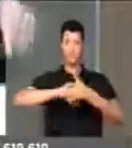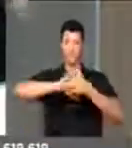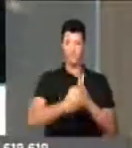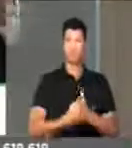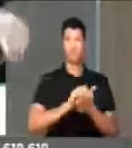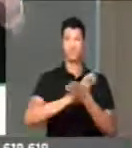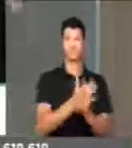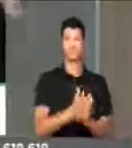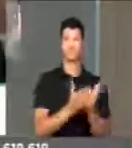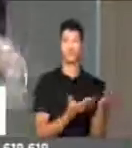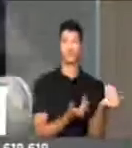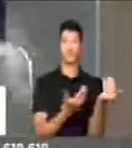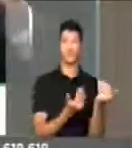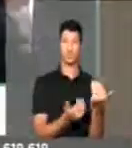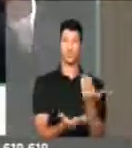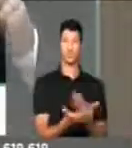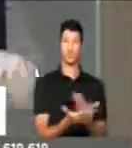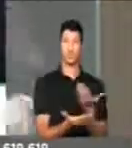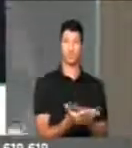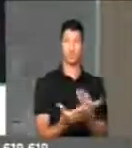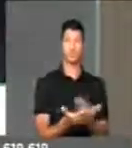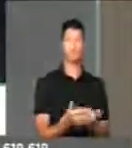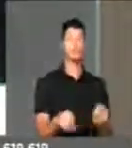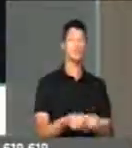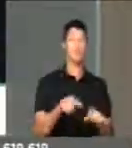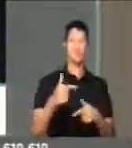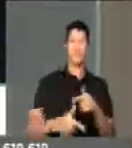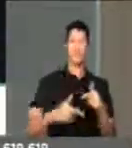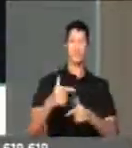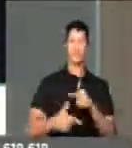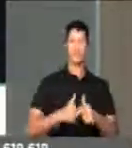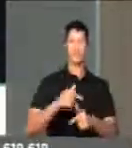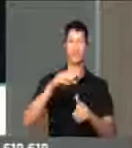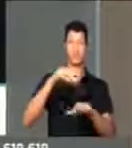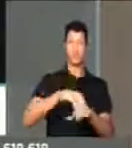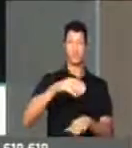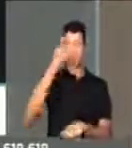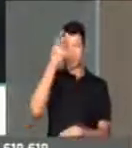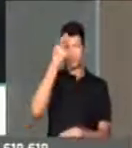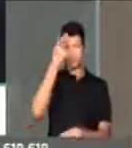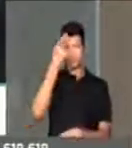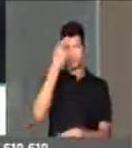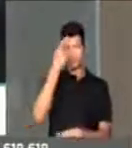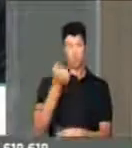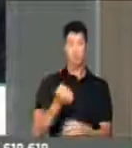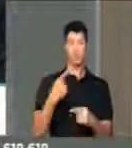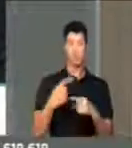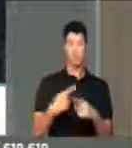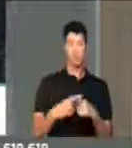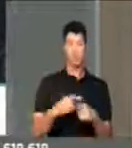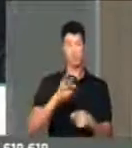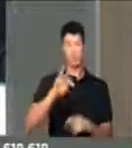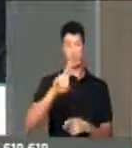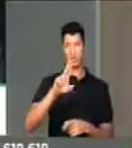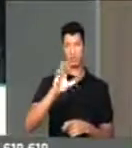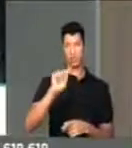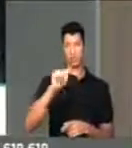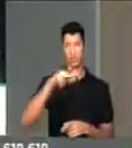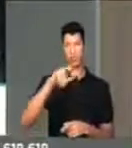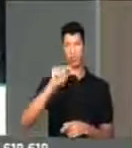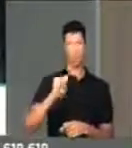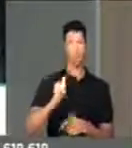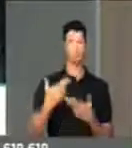reprimindo jovens estudantes e trabalhadores no centro de São Paulo, porque o Tucanato